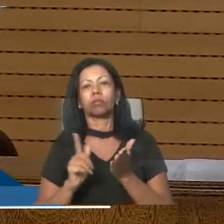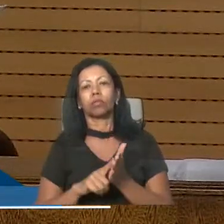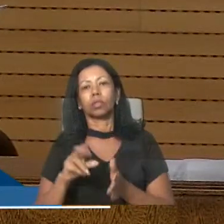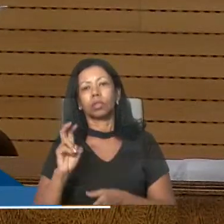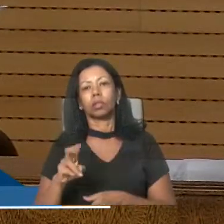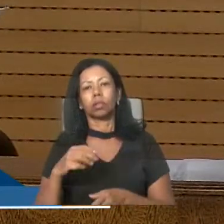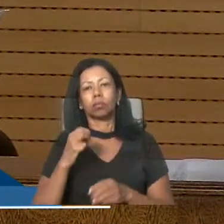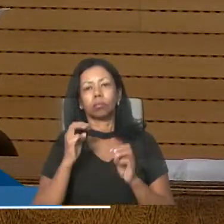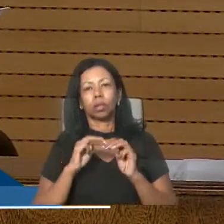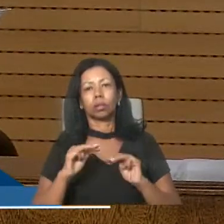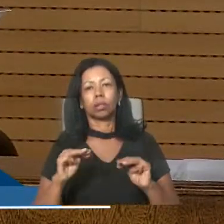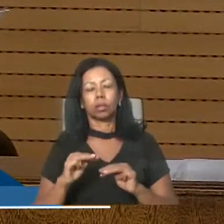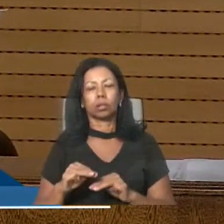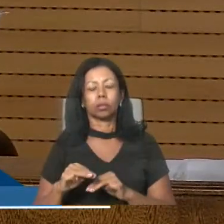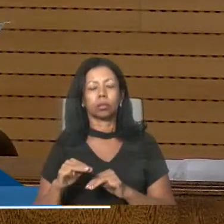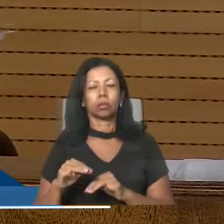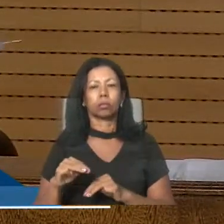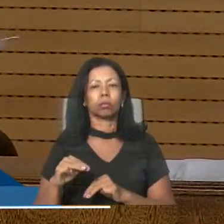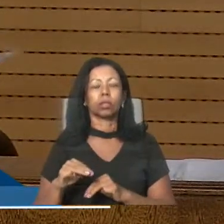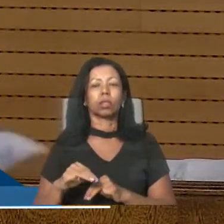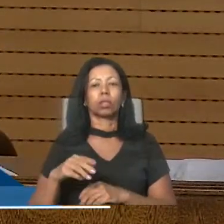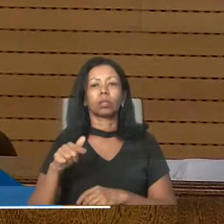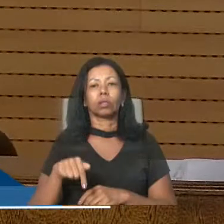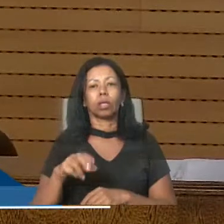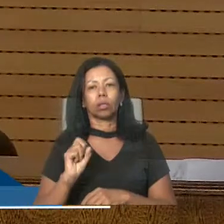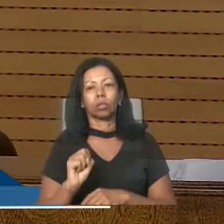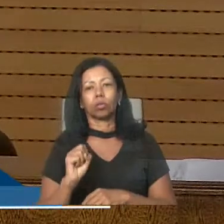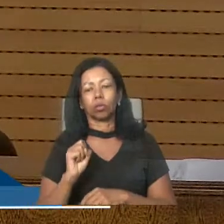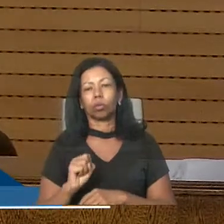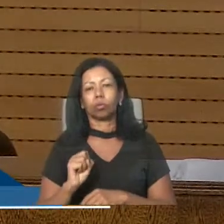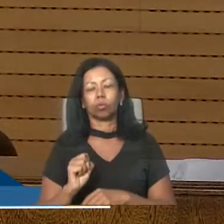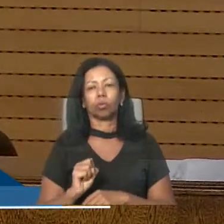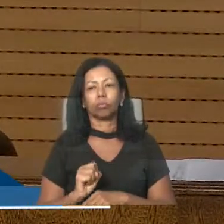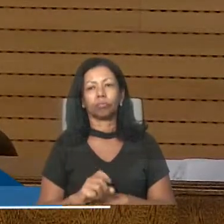5, mensagem aditiva 7/8, declaração de